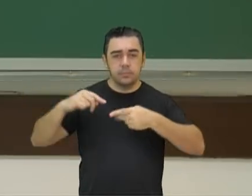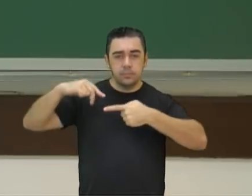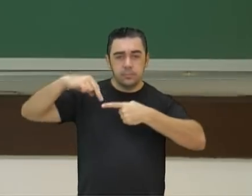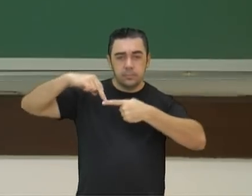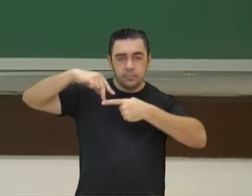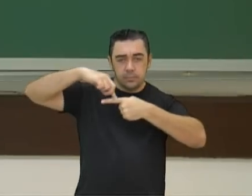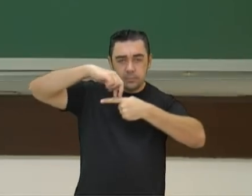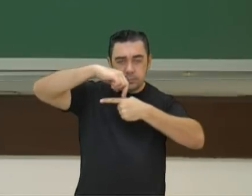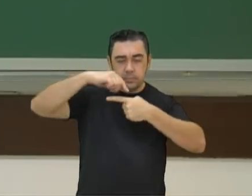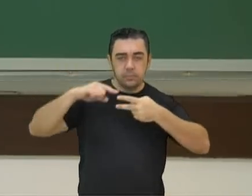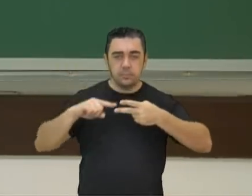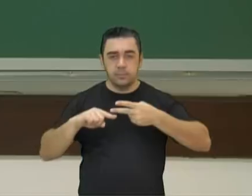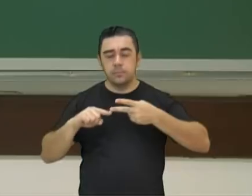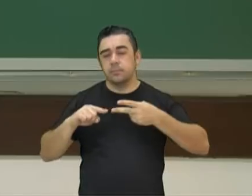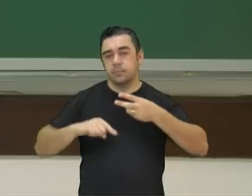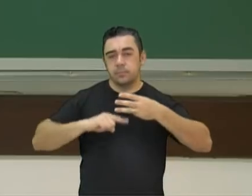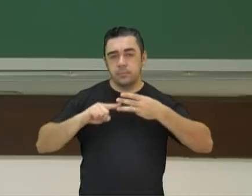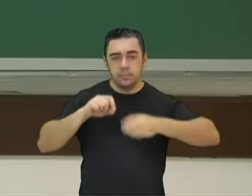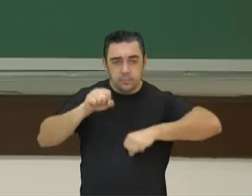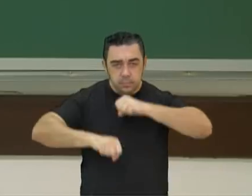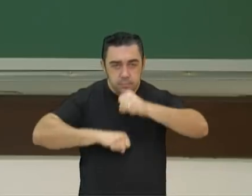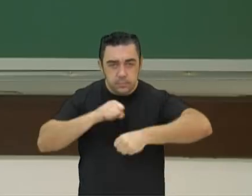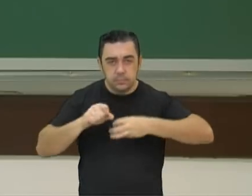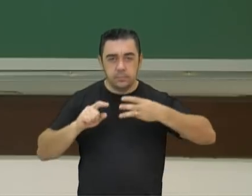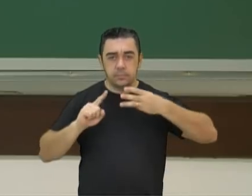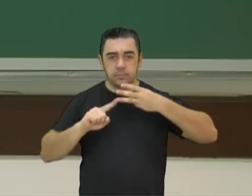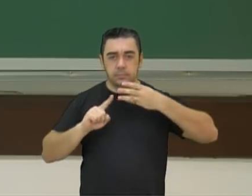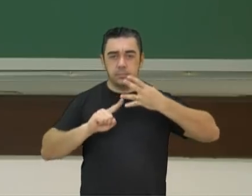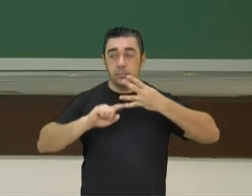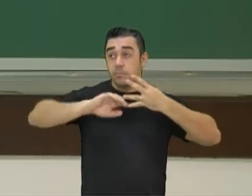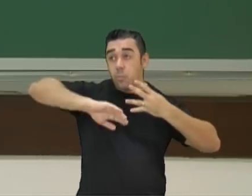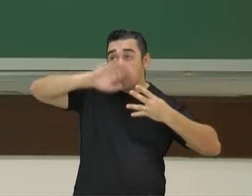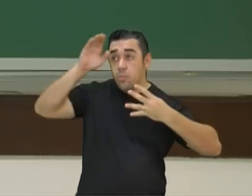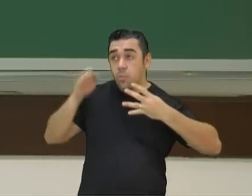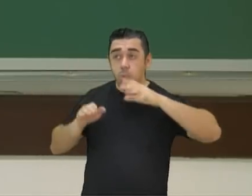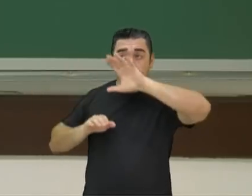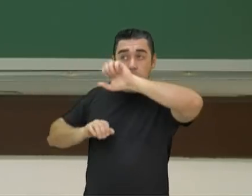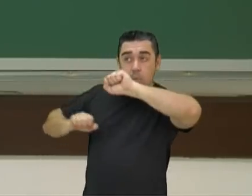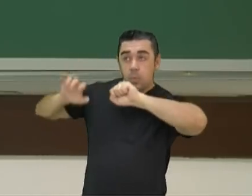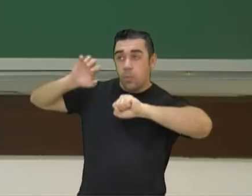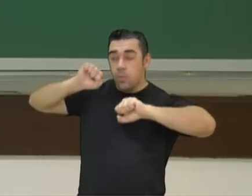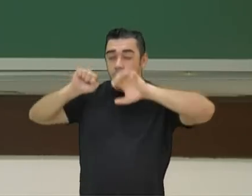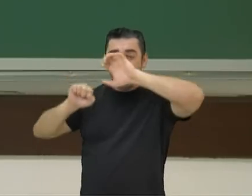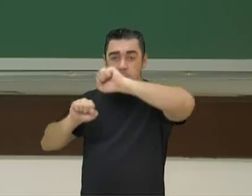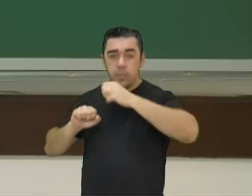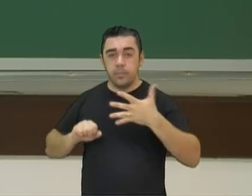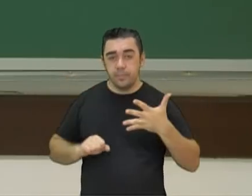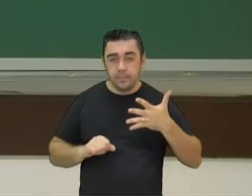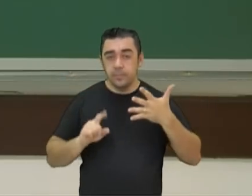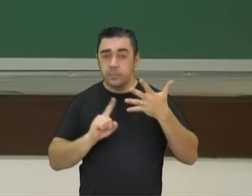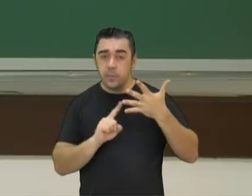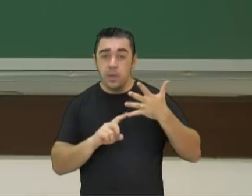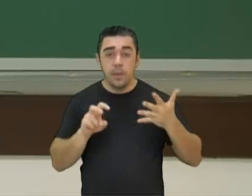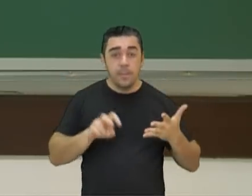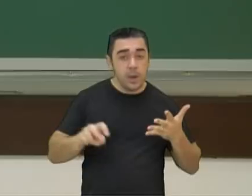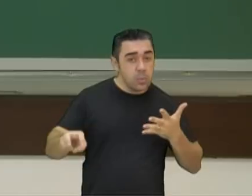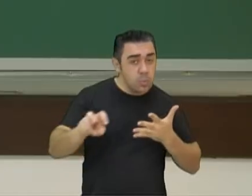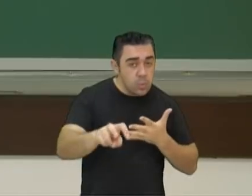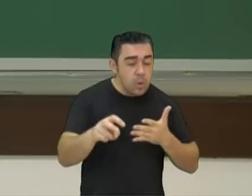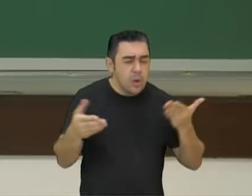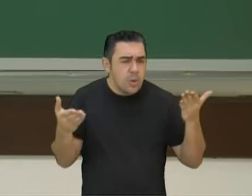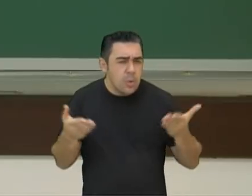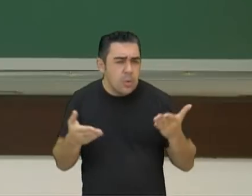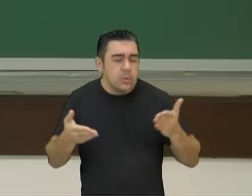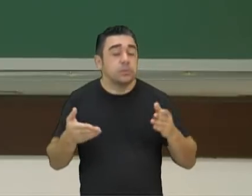mountain bike, da escalada, do parkour. Hoje nós vamos ter uma aula especial. Nós vamos falar de algumas